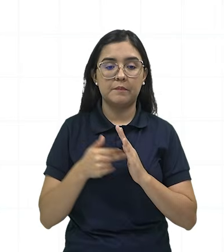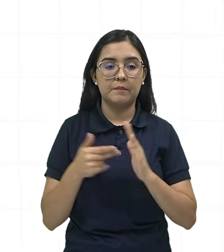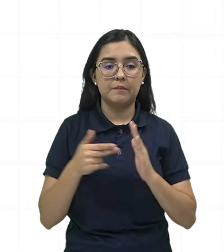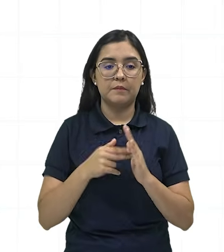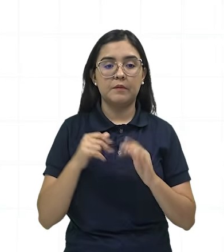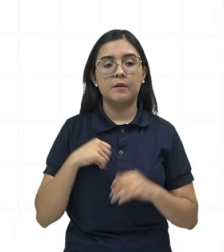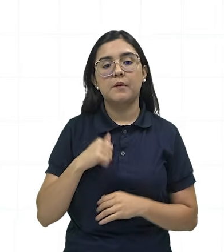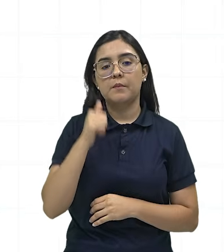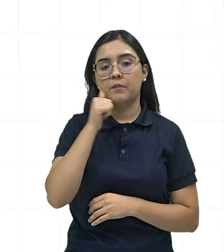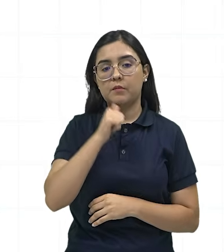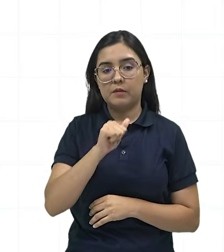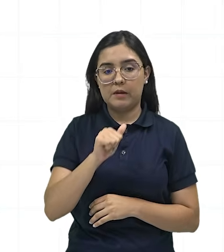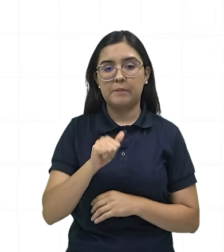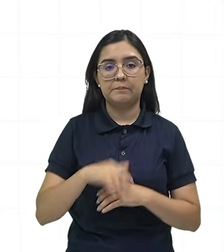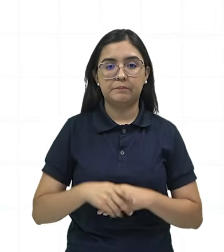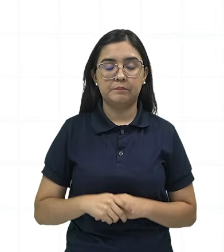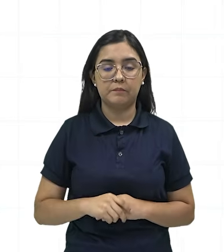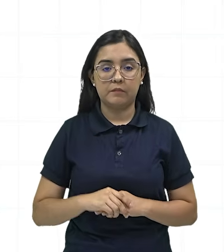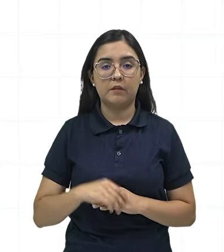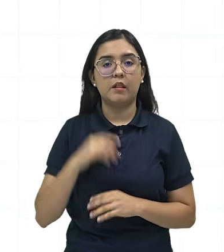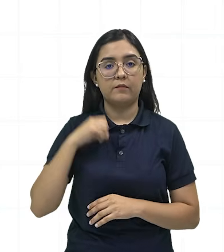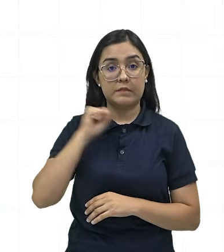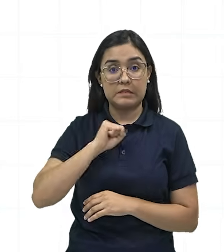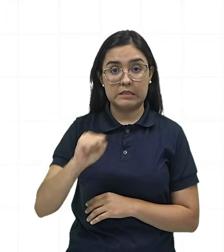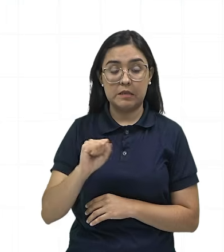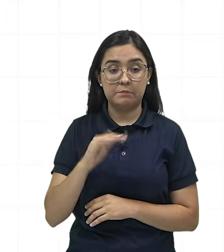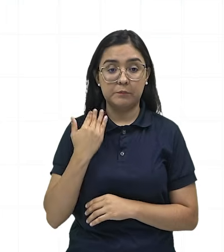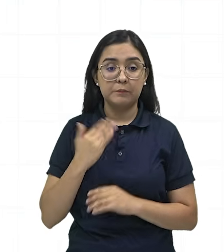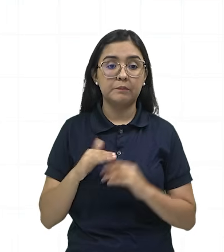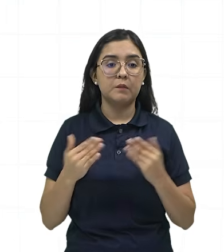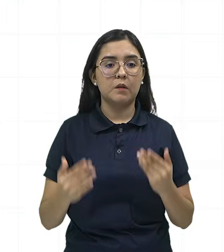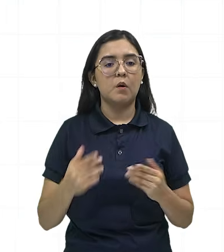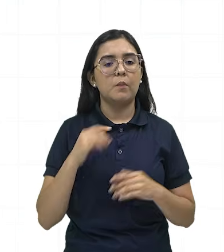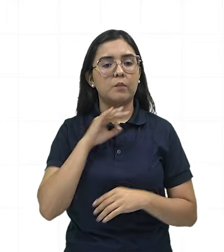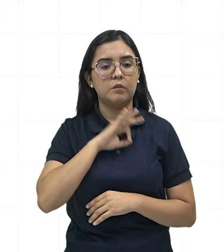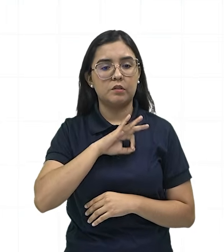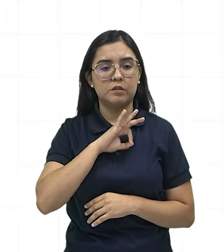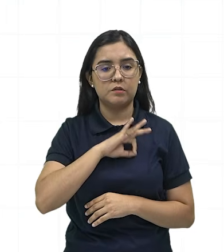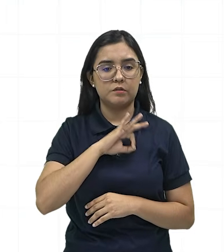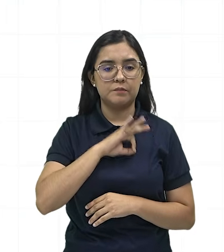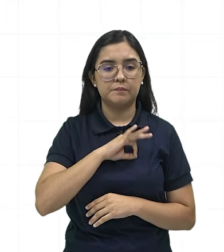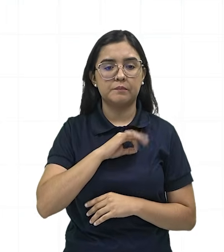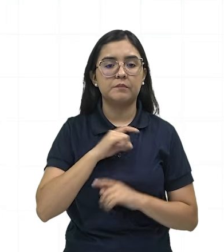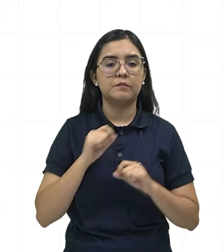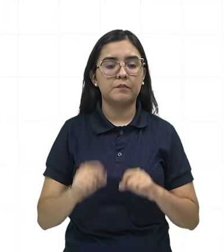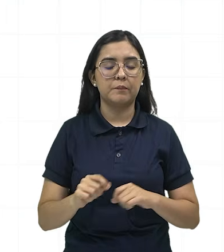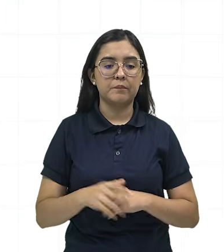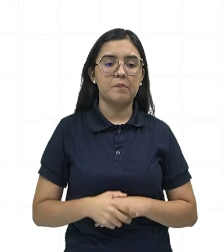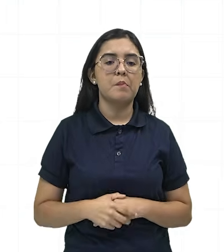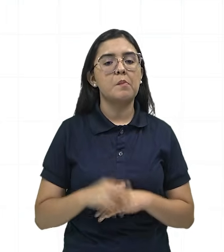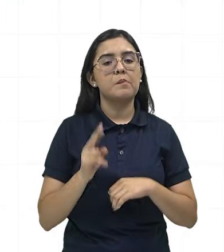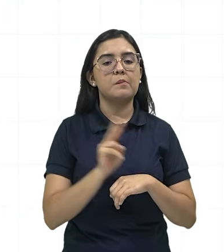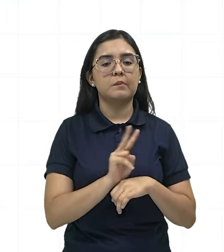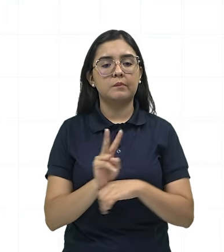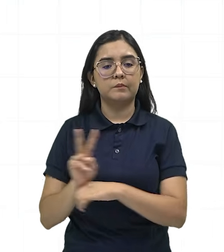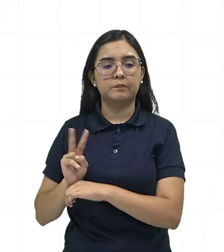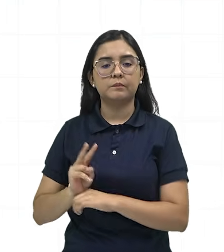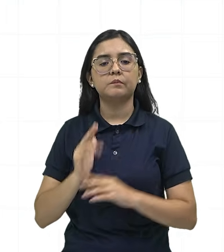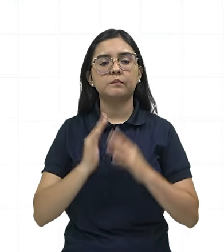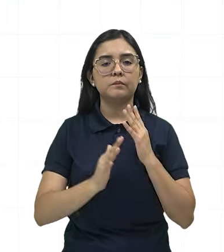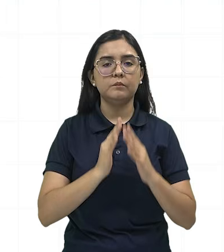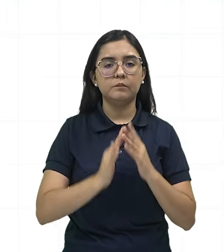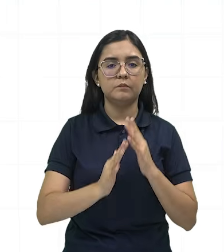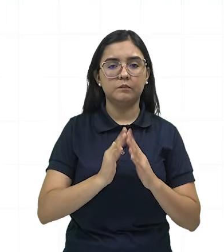mulher assassinada. Observe aí, ó. Policiais, né, que faziam ronda no centro da